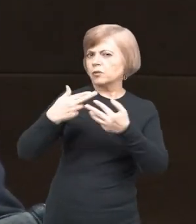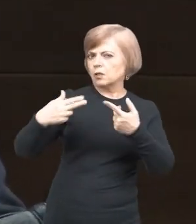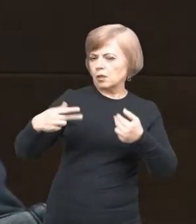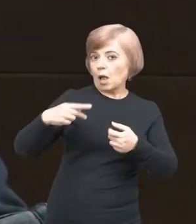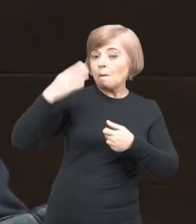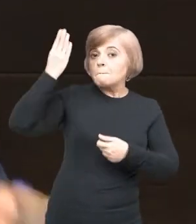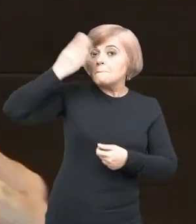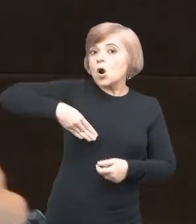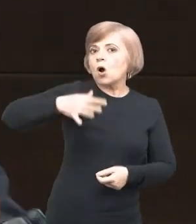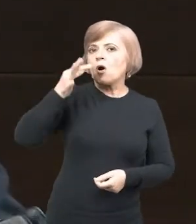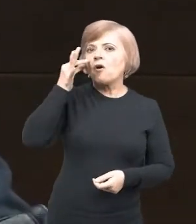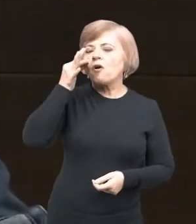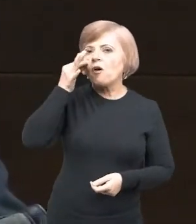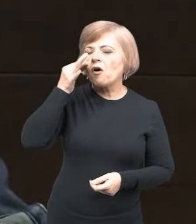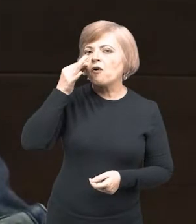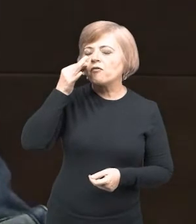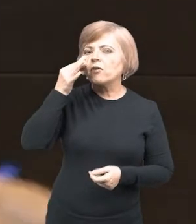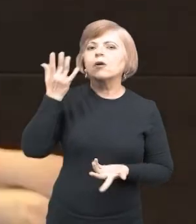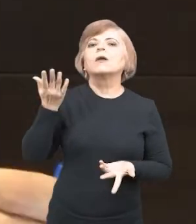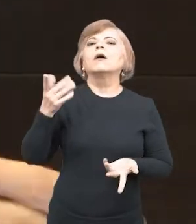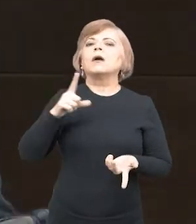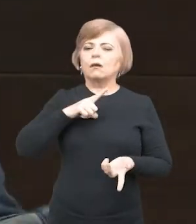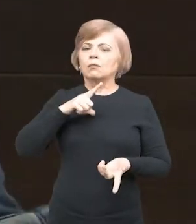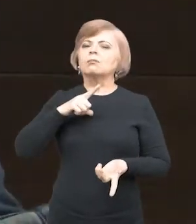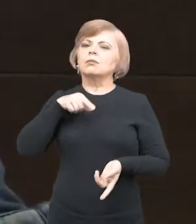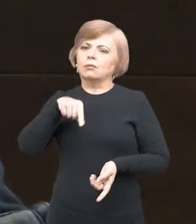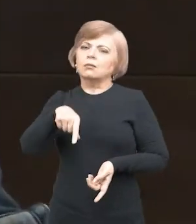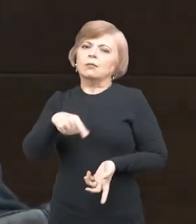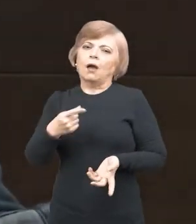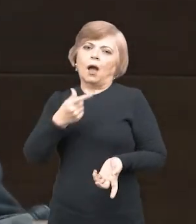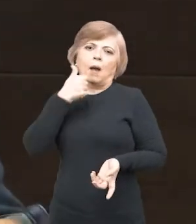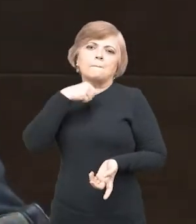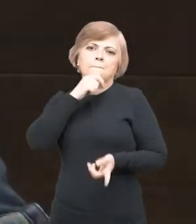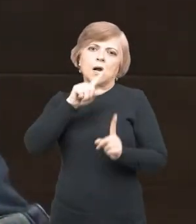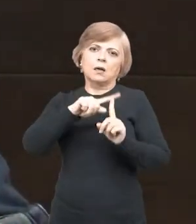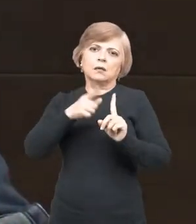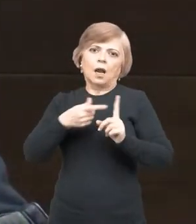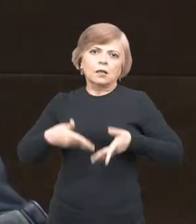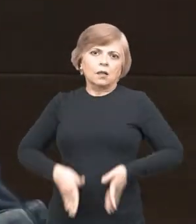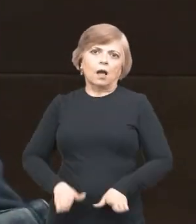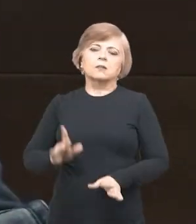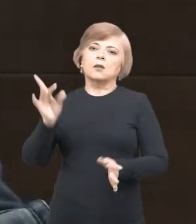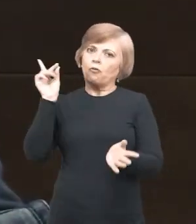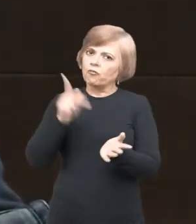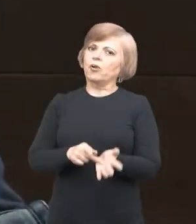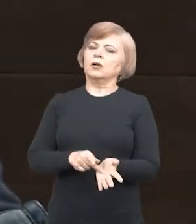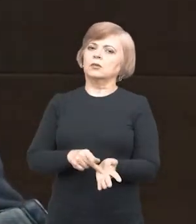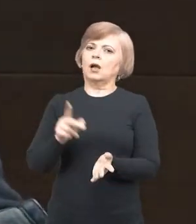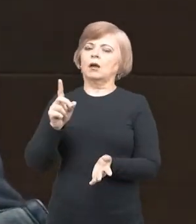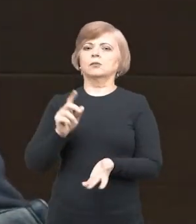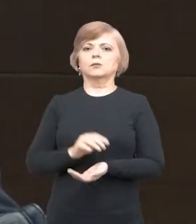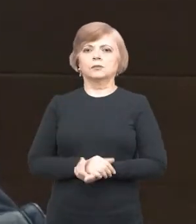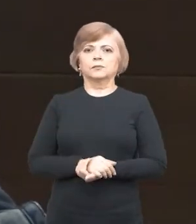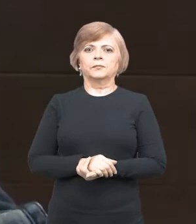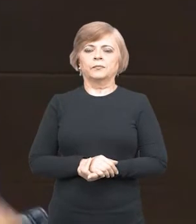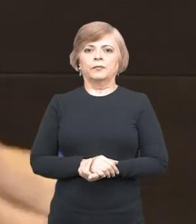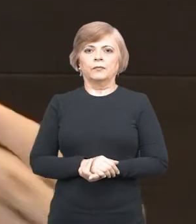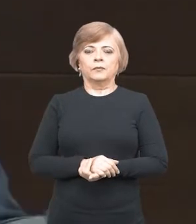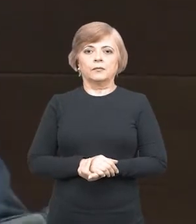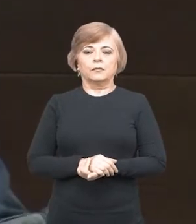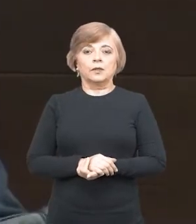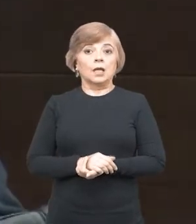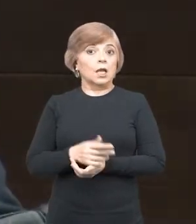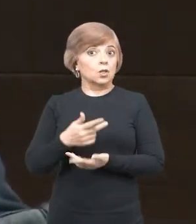para comprovar que aquela mãe estava grávida e teve aquele filho, evitando-se fraude. E, de forma